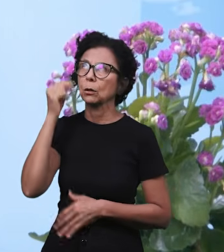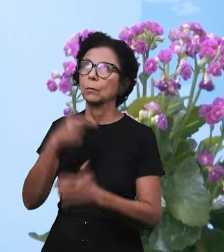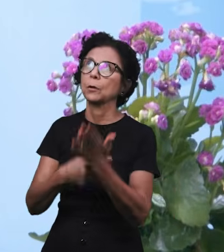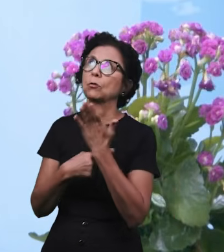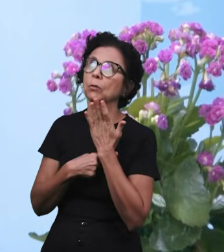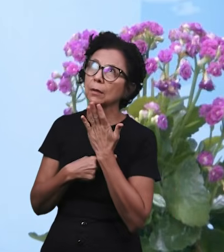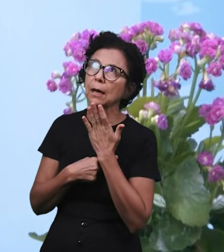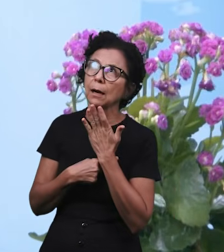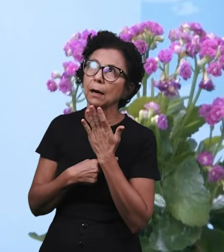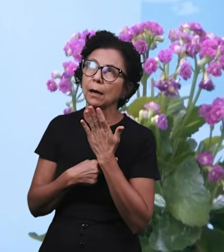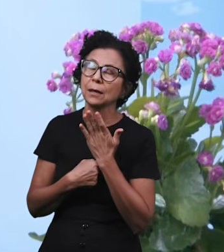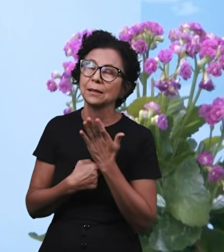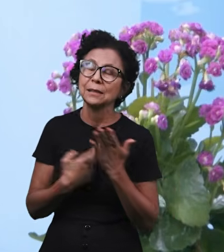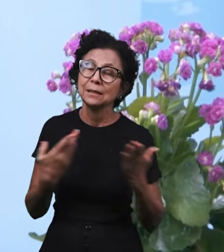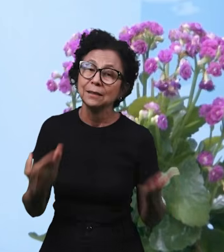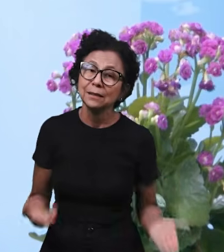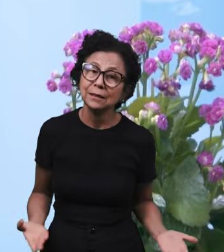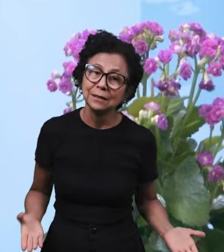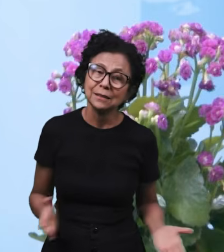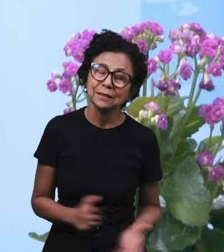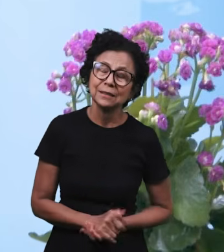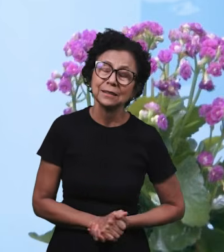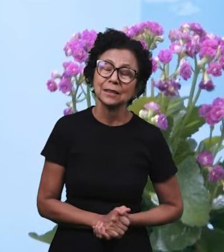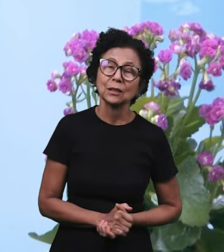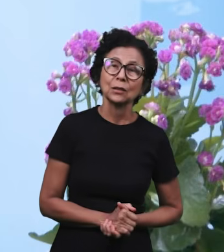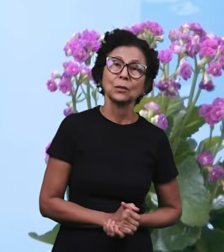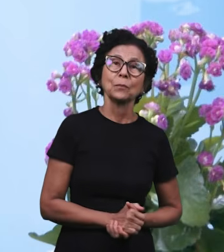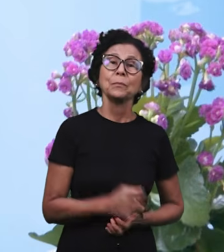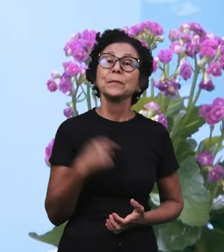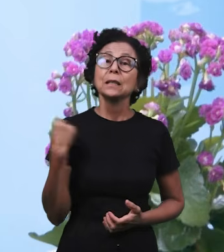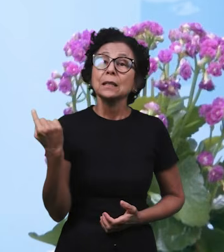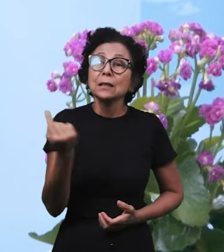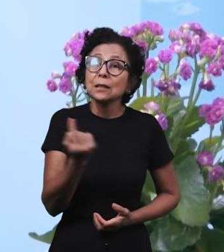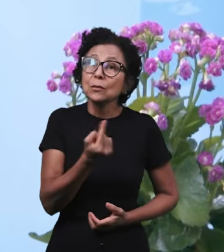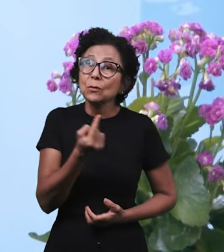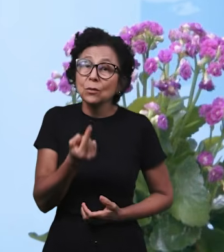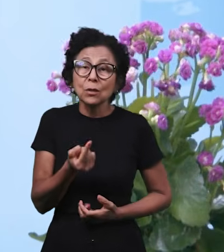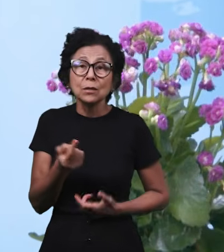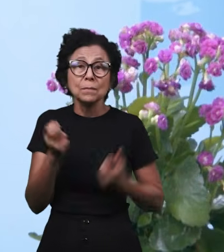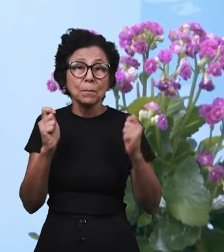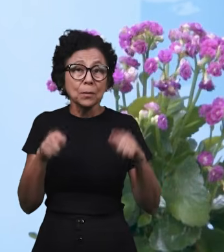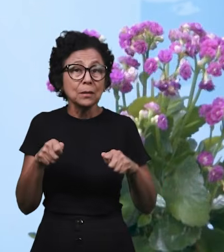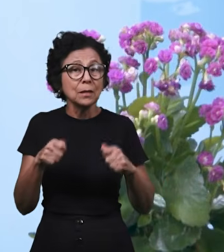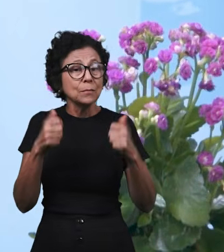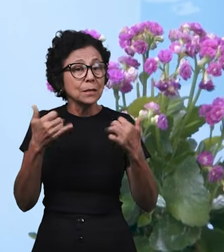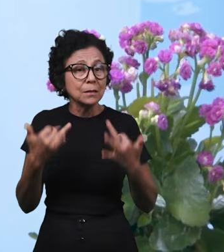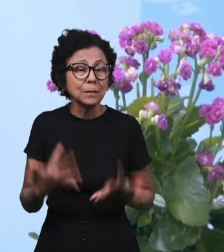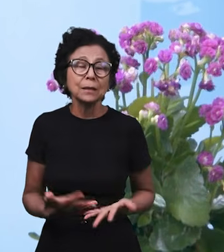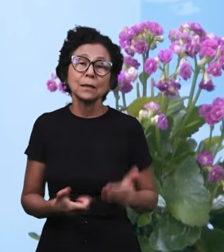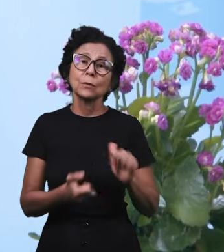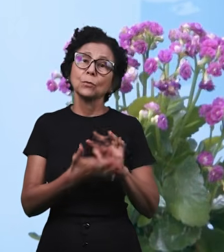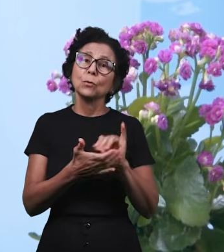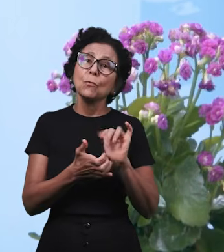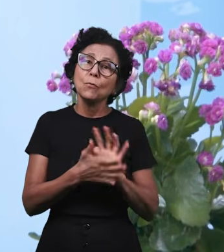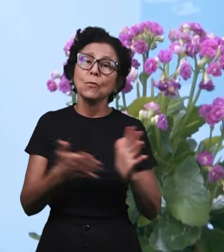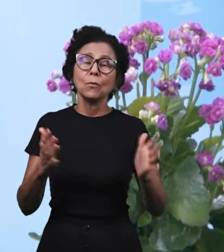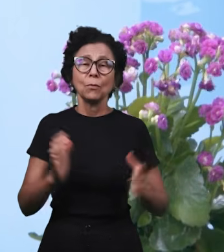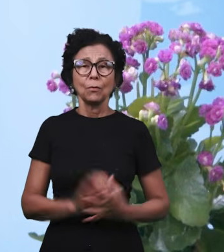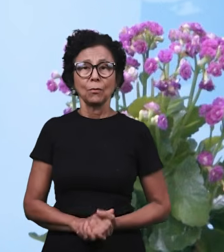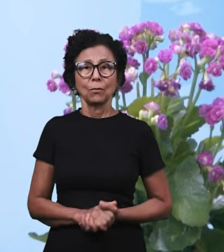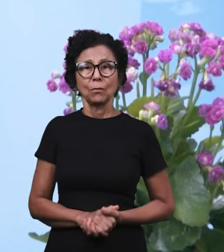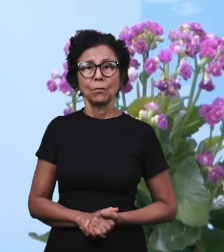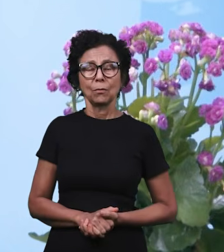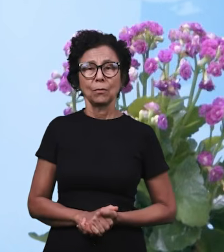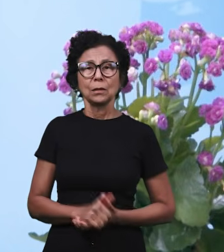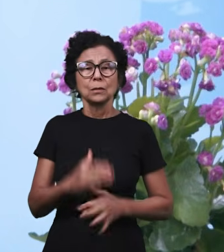a gente não dá um entendimento para o surdo do que significa o louvor? Sim. Porque é uma emergência. O culto ali